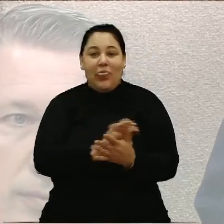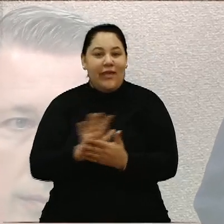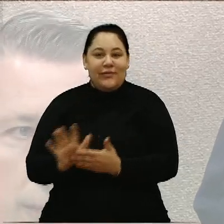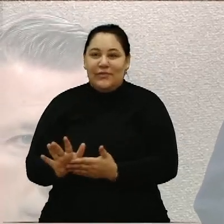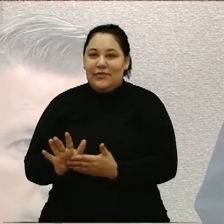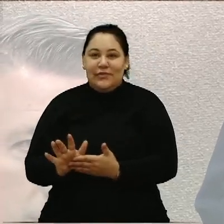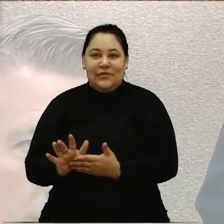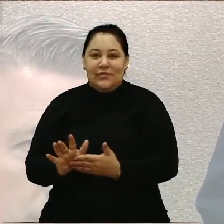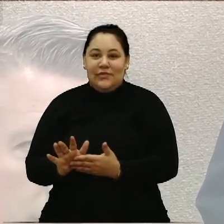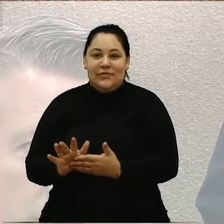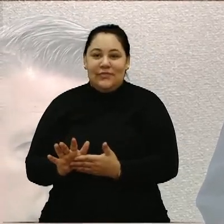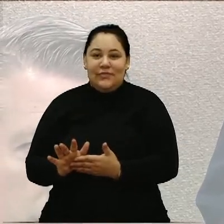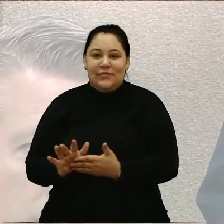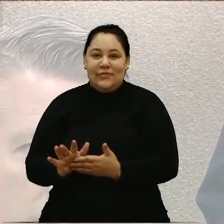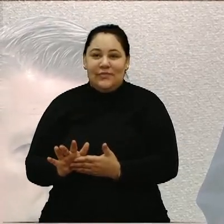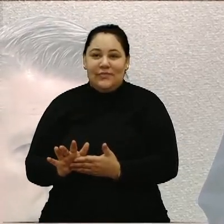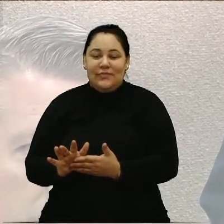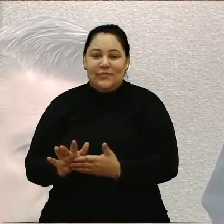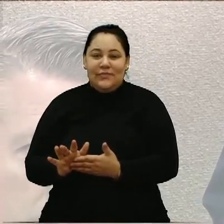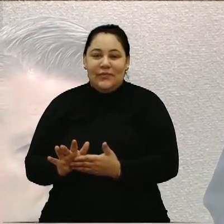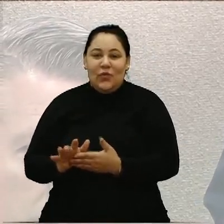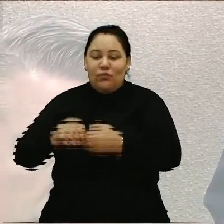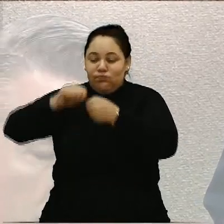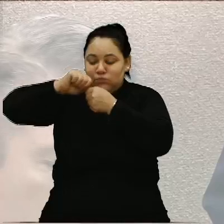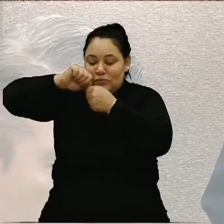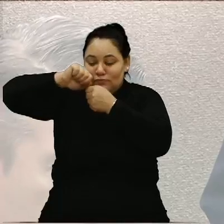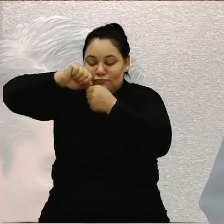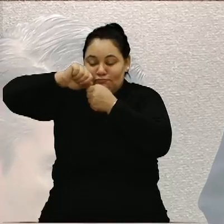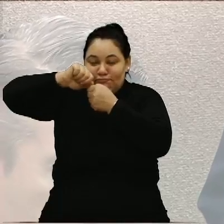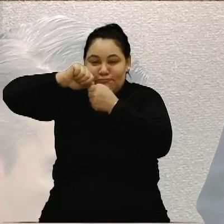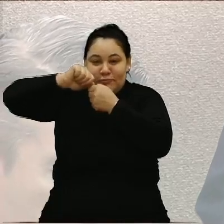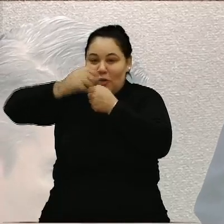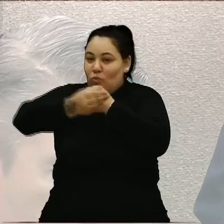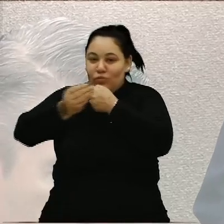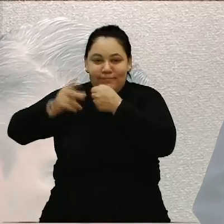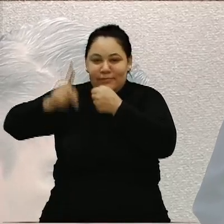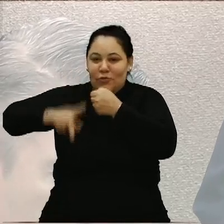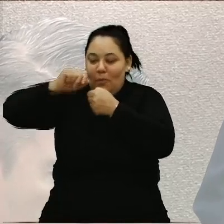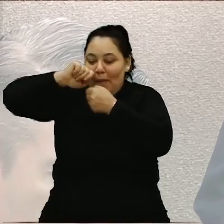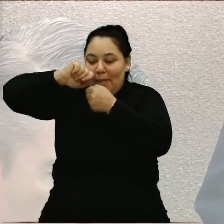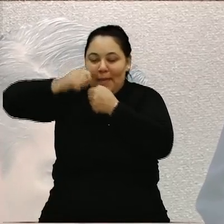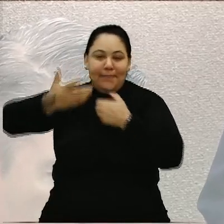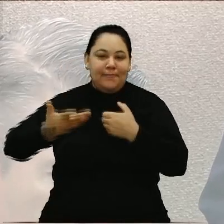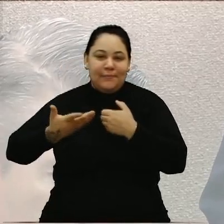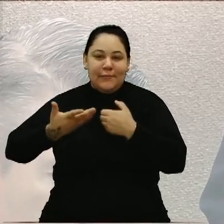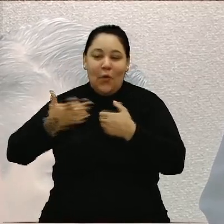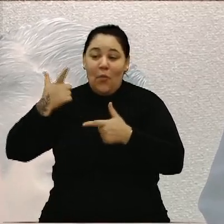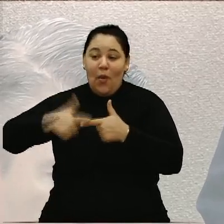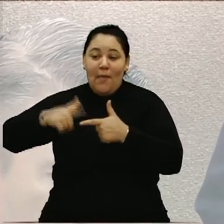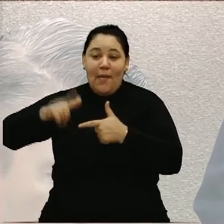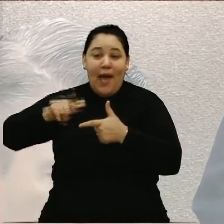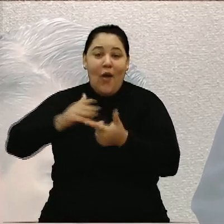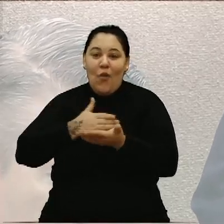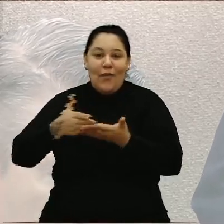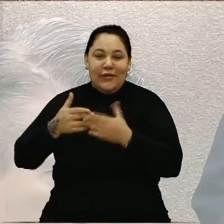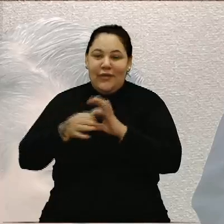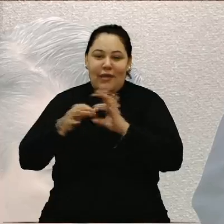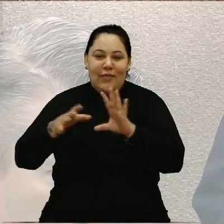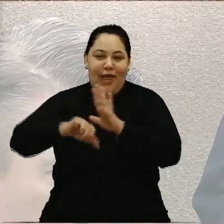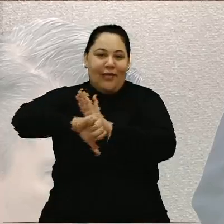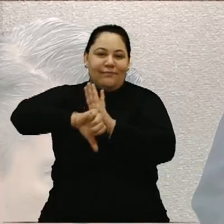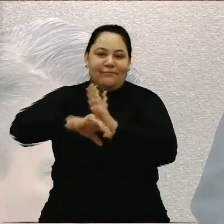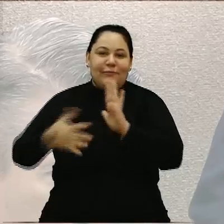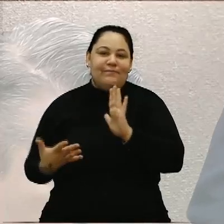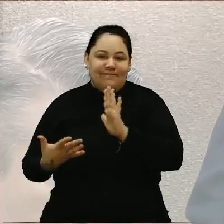destruída com Cracolândia. Então o problema é a porta de entrada. E essa descriminalização do